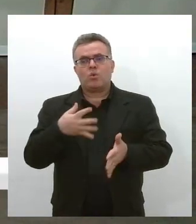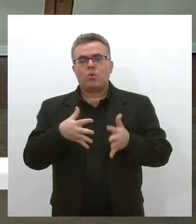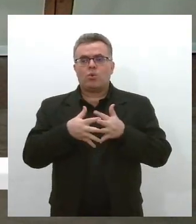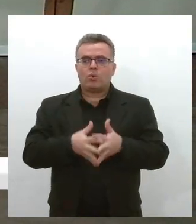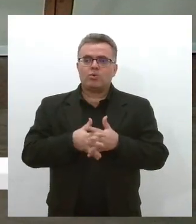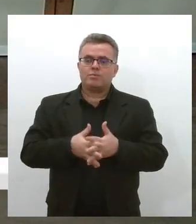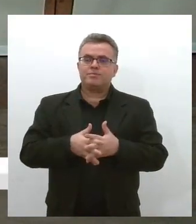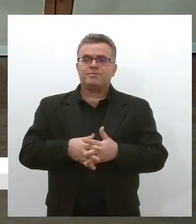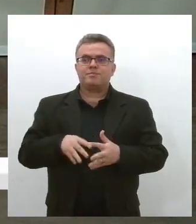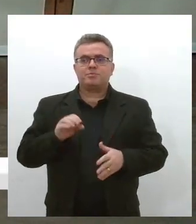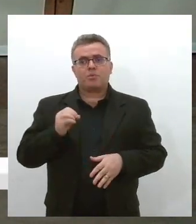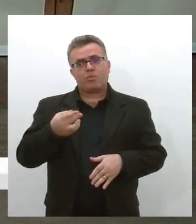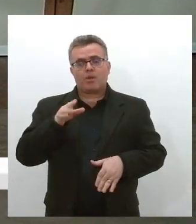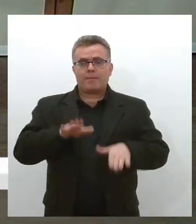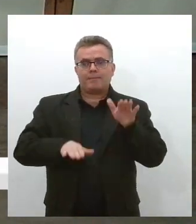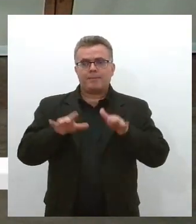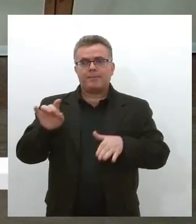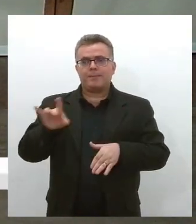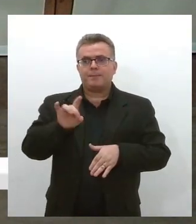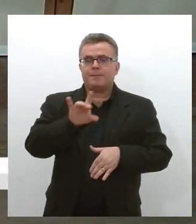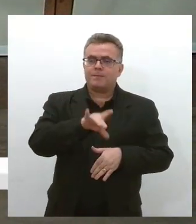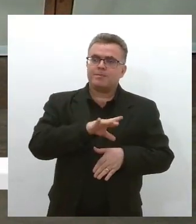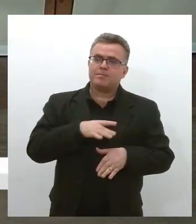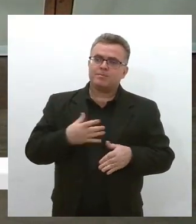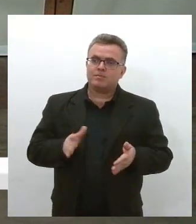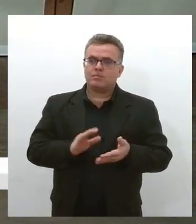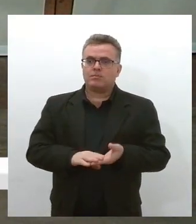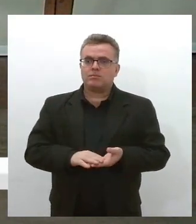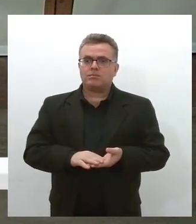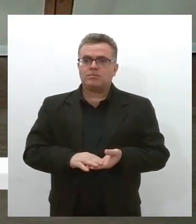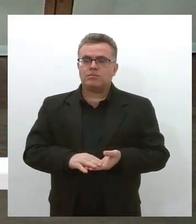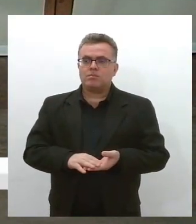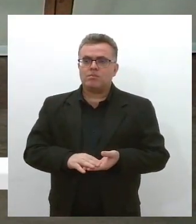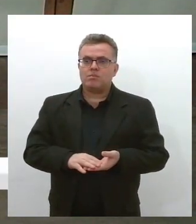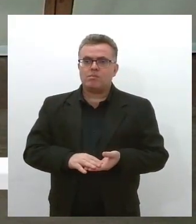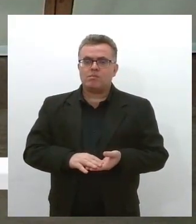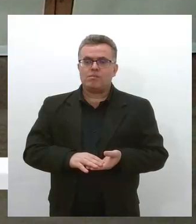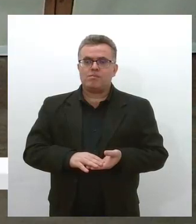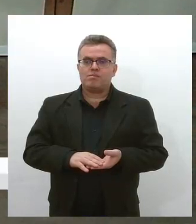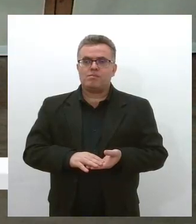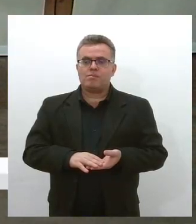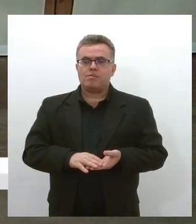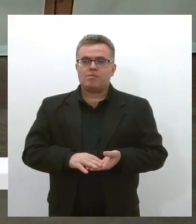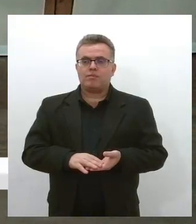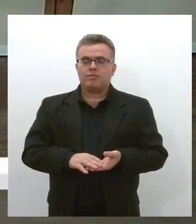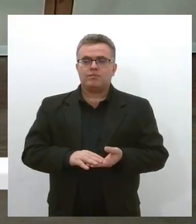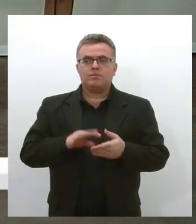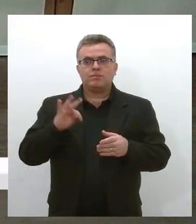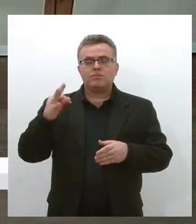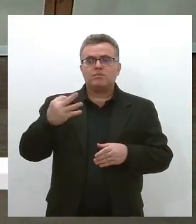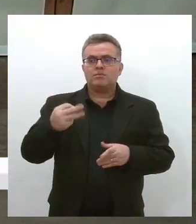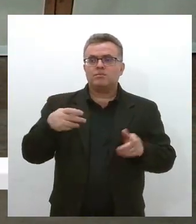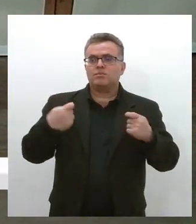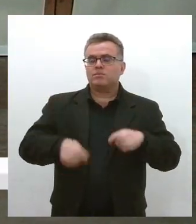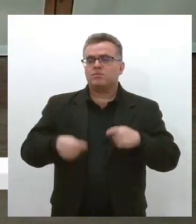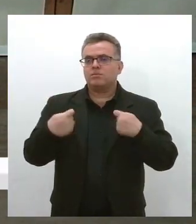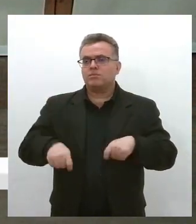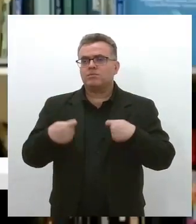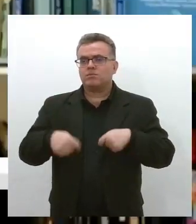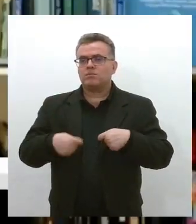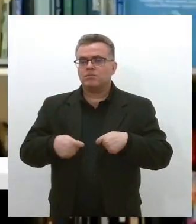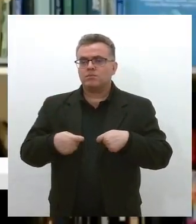depende muito de cada caso? Na psicologia a gente fala que tudo depende, né? Cada